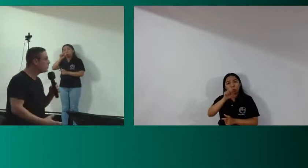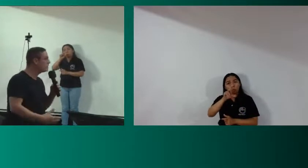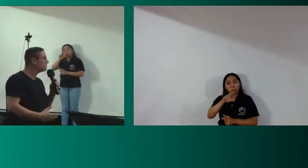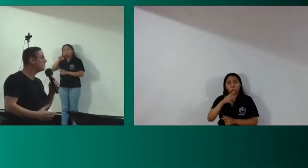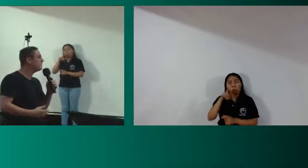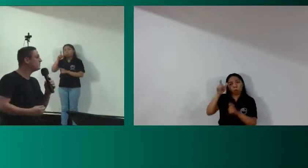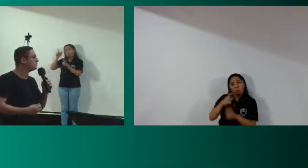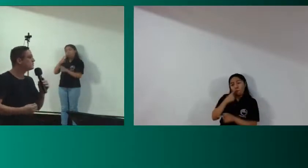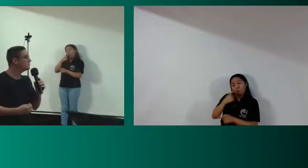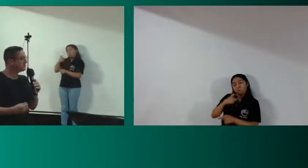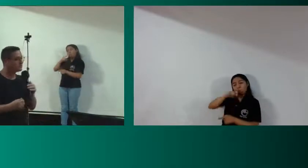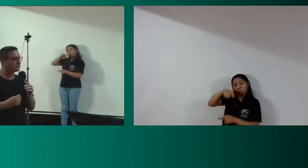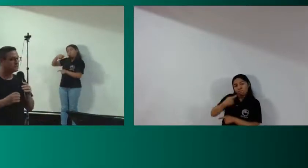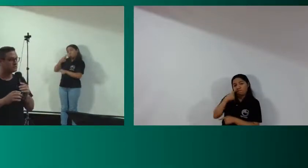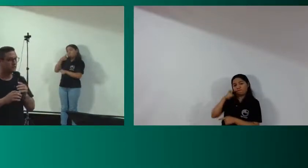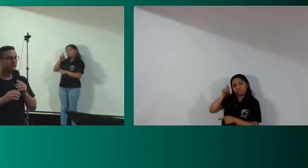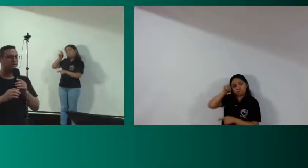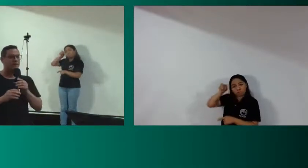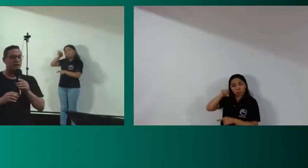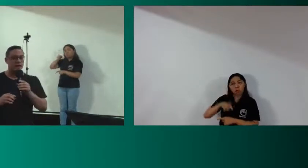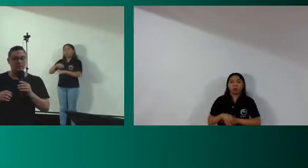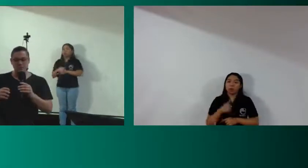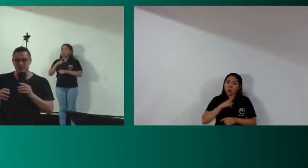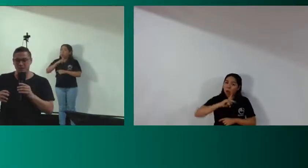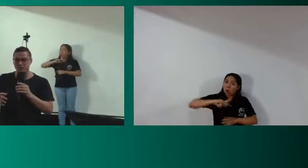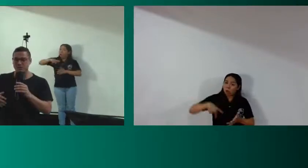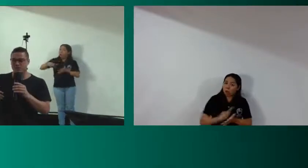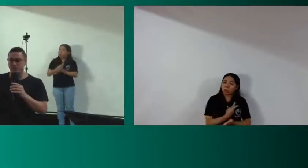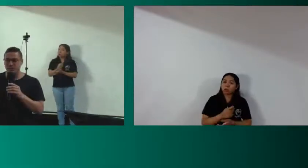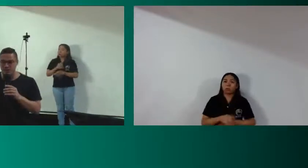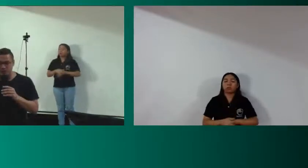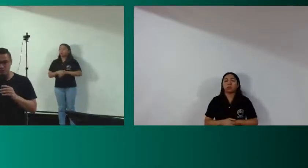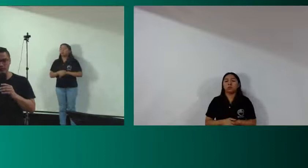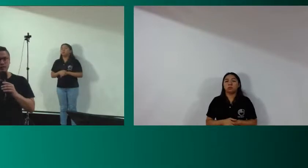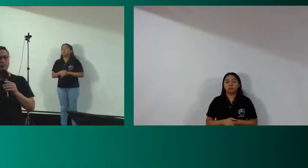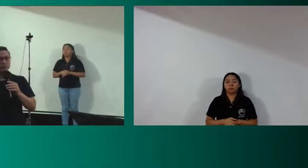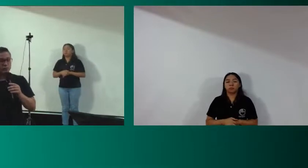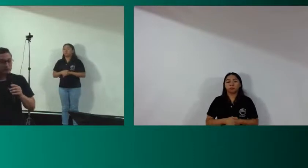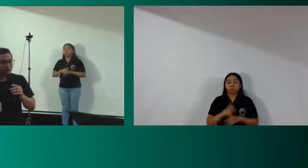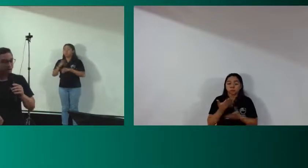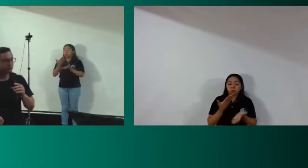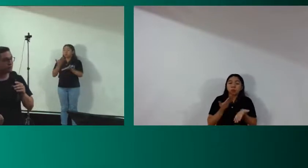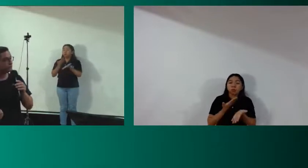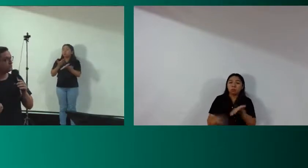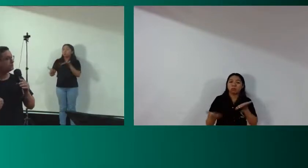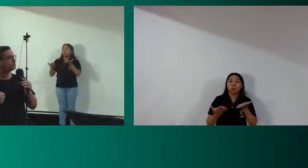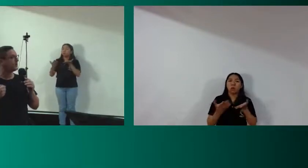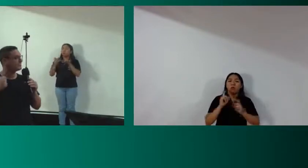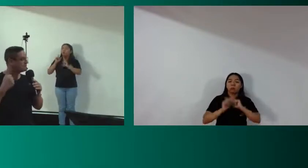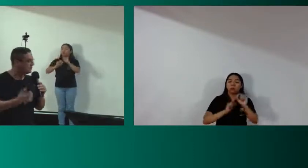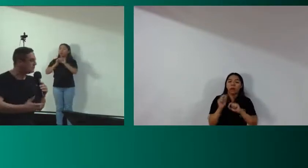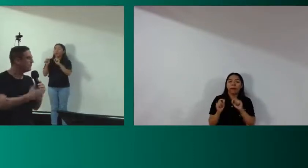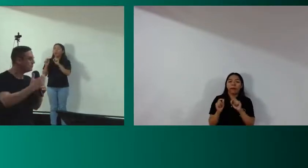já tomou conhecimento nas conversas que a gente teve a partir de um empenho voluntário de uma ação